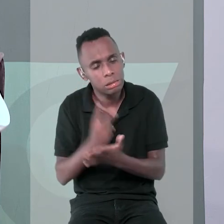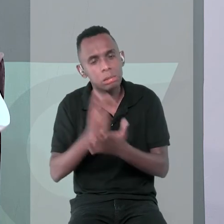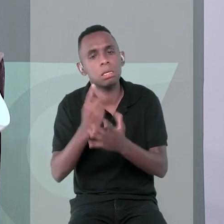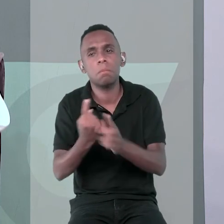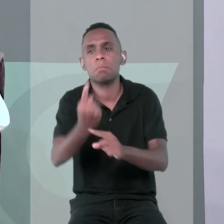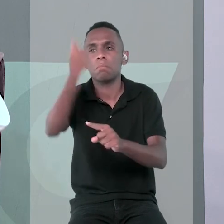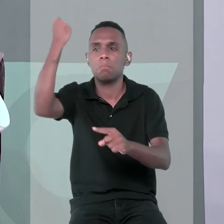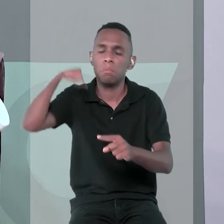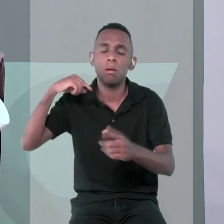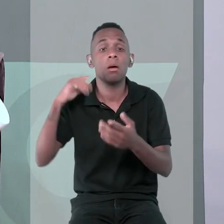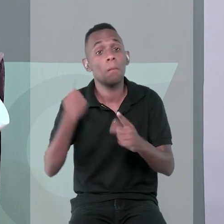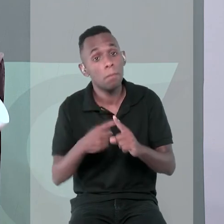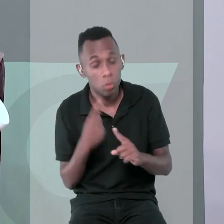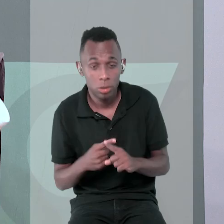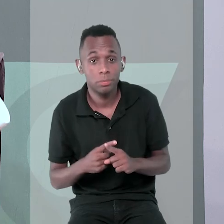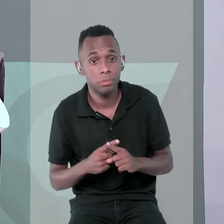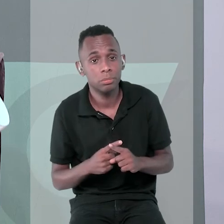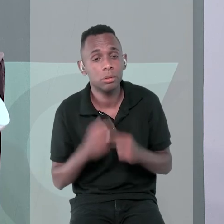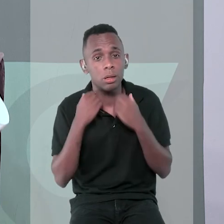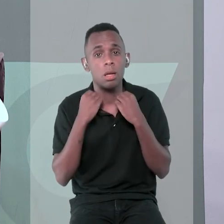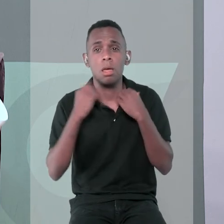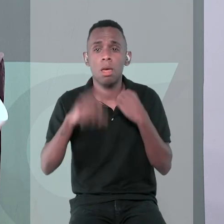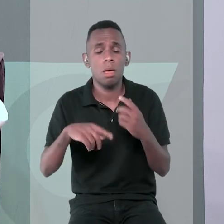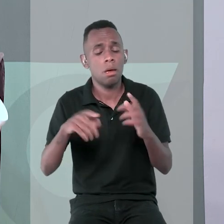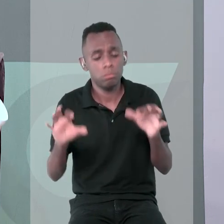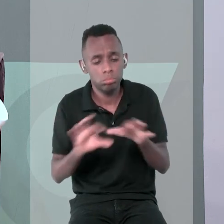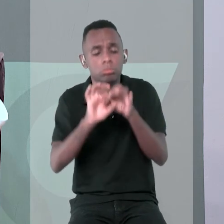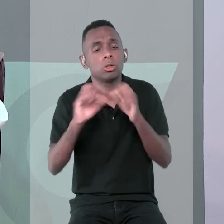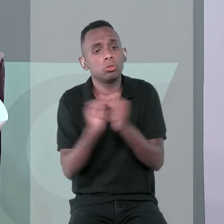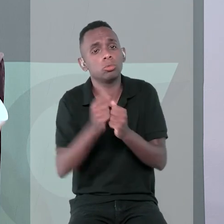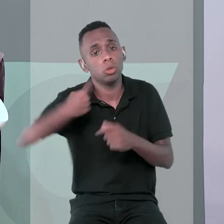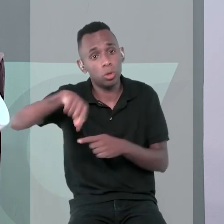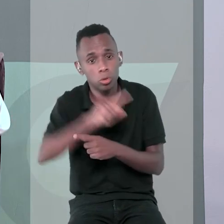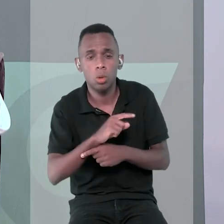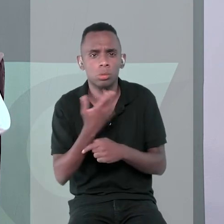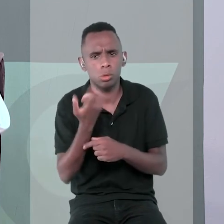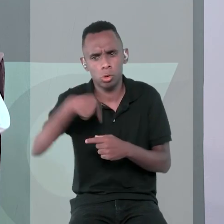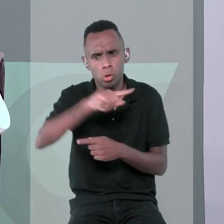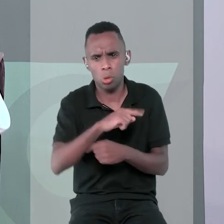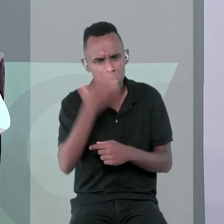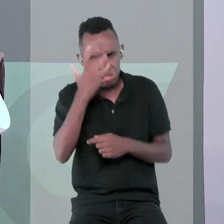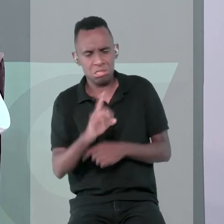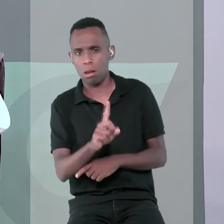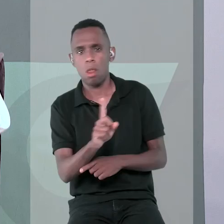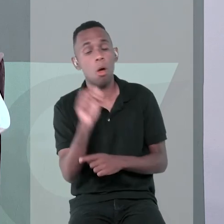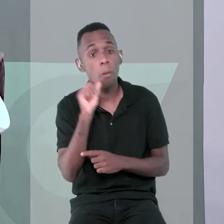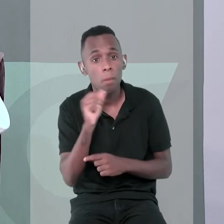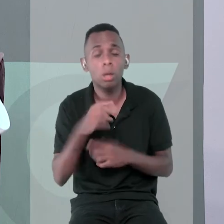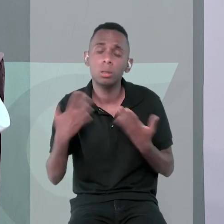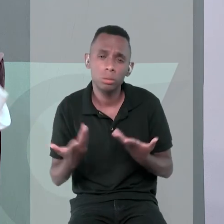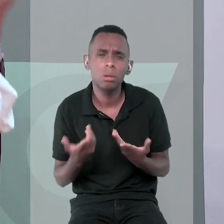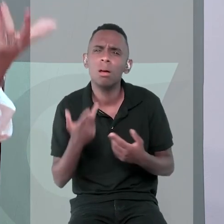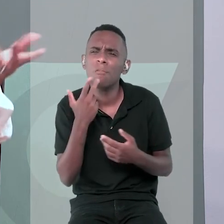olhar o passado, porque as linhas do passado estão alinhadas às nossas, né? E nós não somos estranhas a essas mulheres. Todo